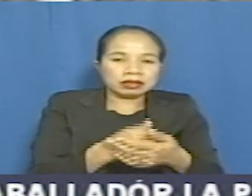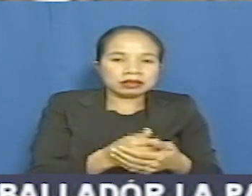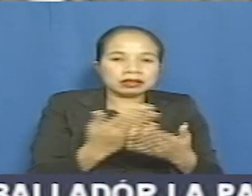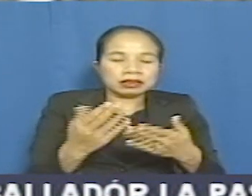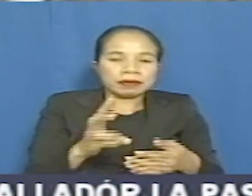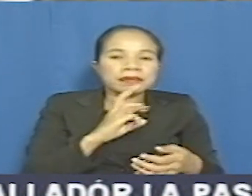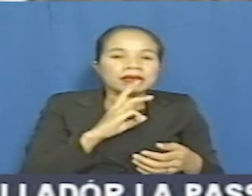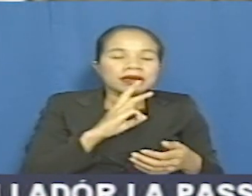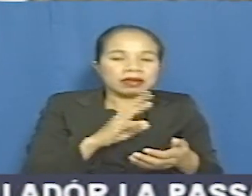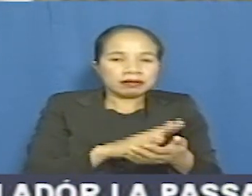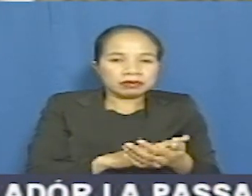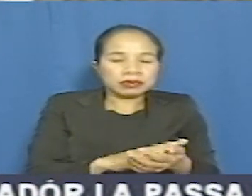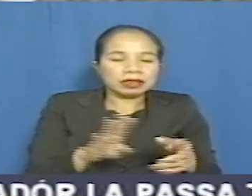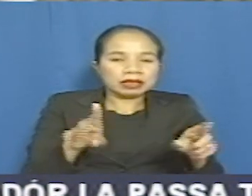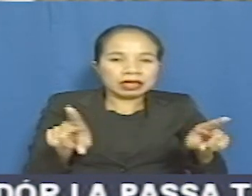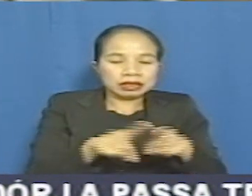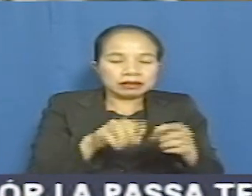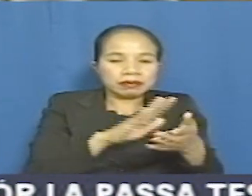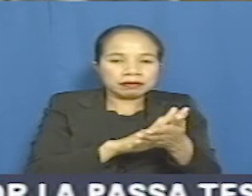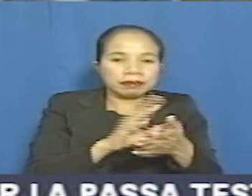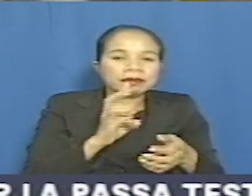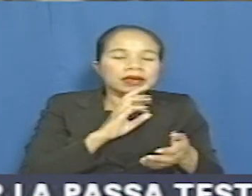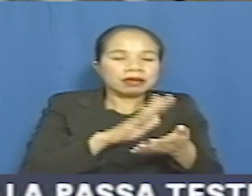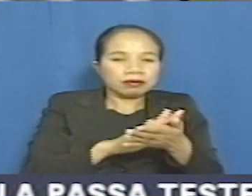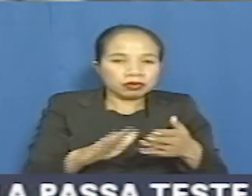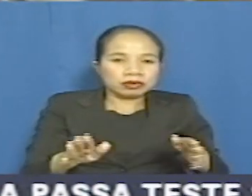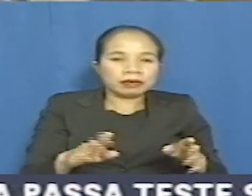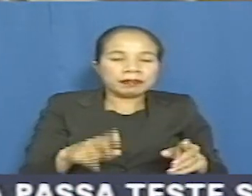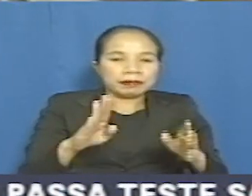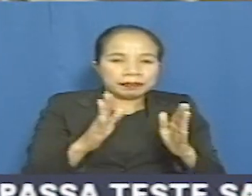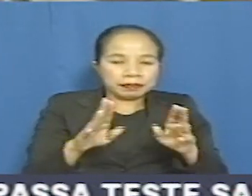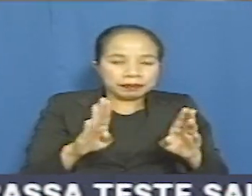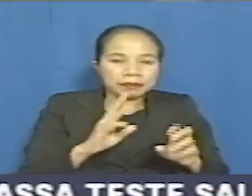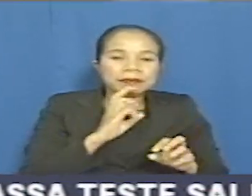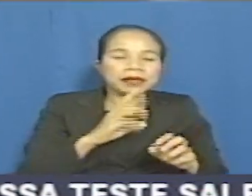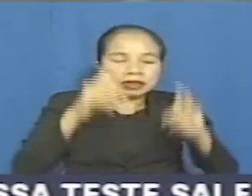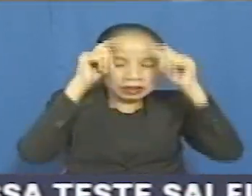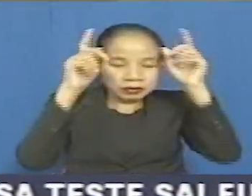produção Bemerak Sai Bemos, ba B Timor-Leste empresa pública, onde